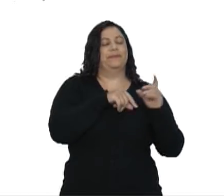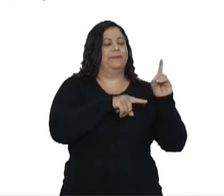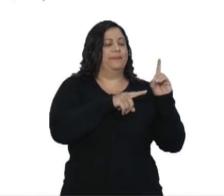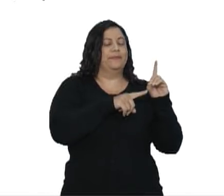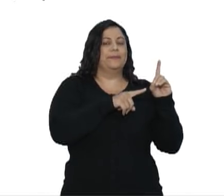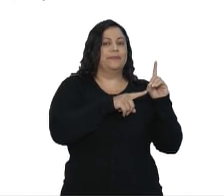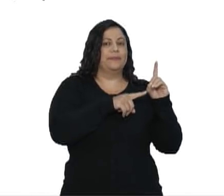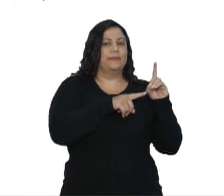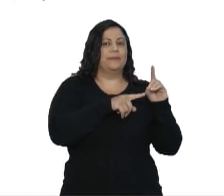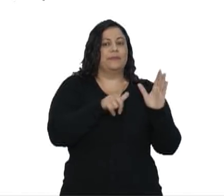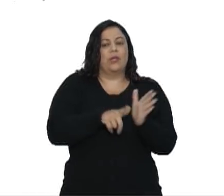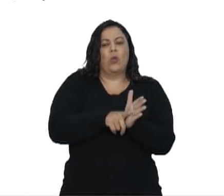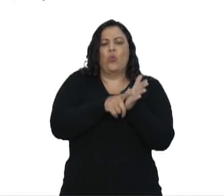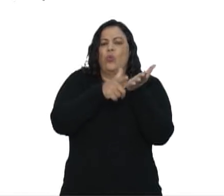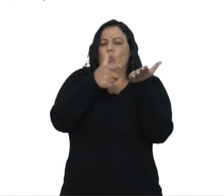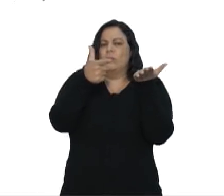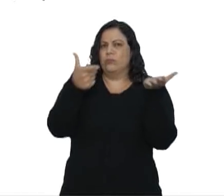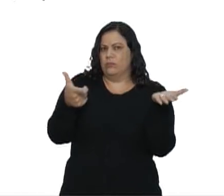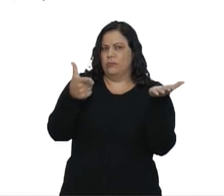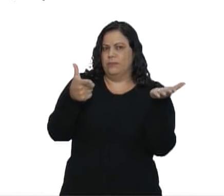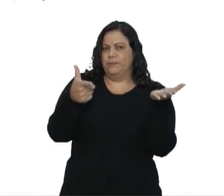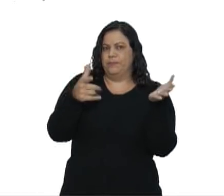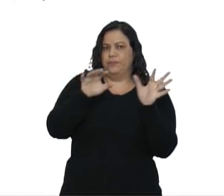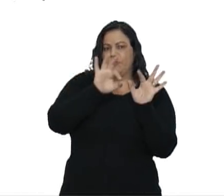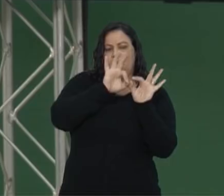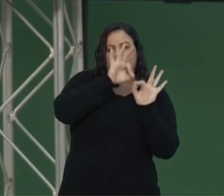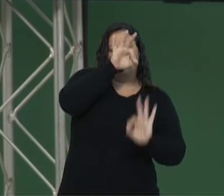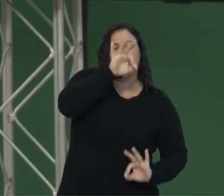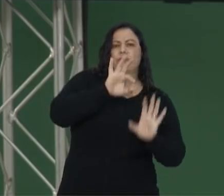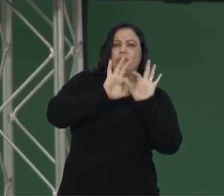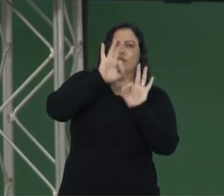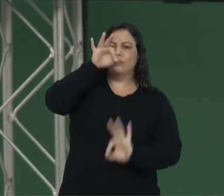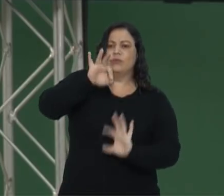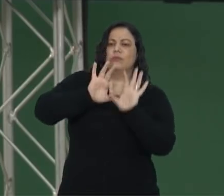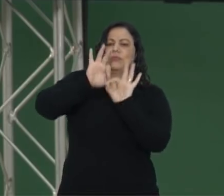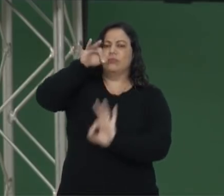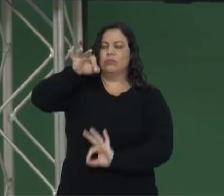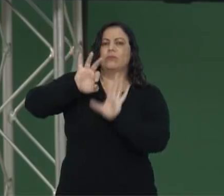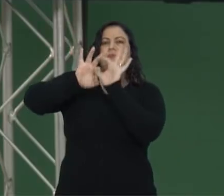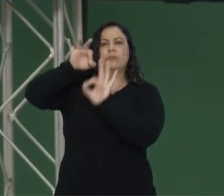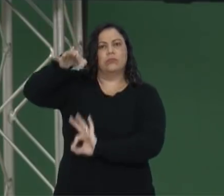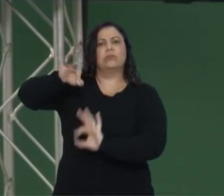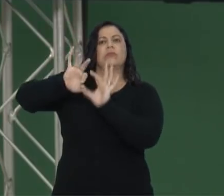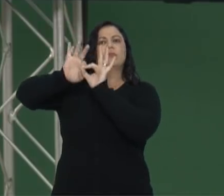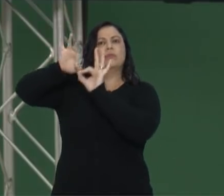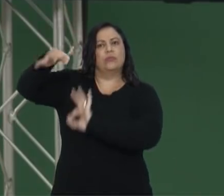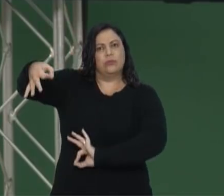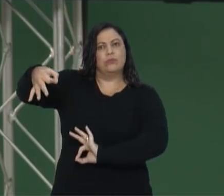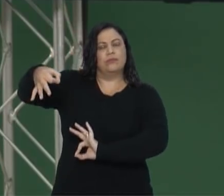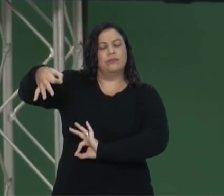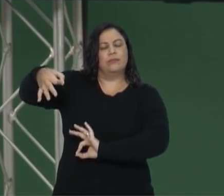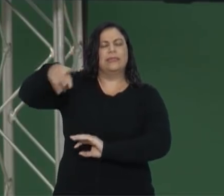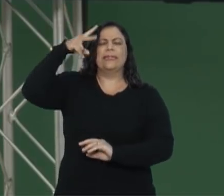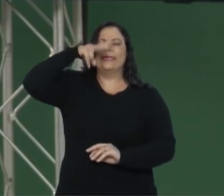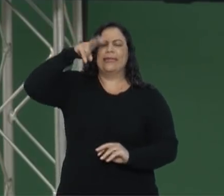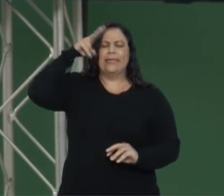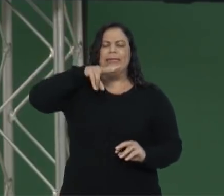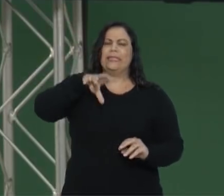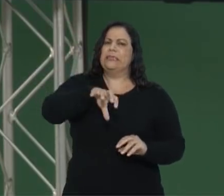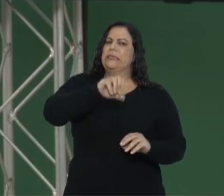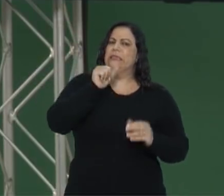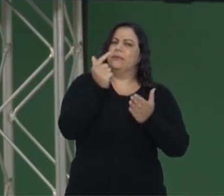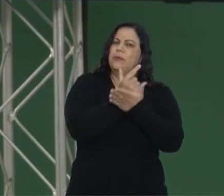em tiras. Lembra quando eu expliquei para vocês de transformações físicas, eu peguei uma folha do meu caderno e